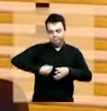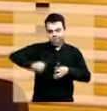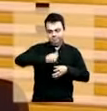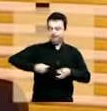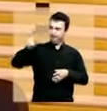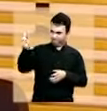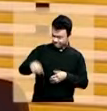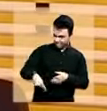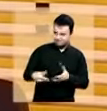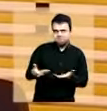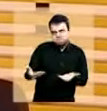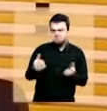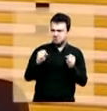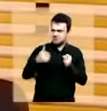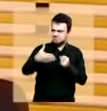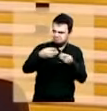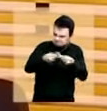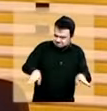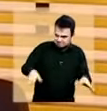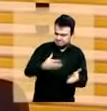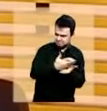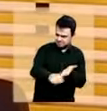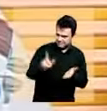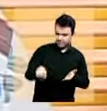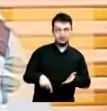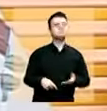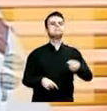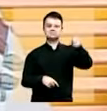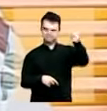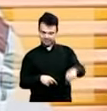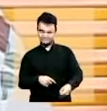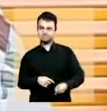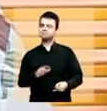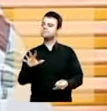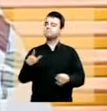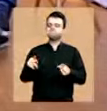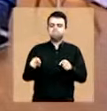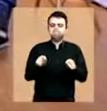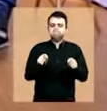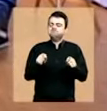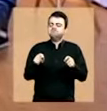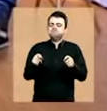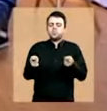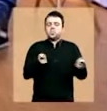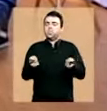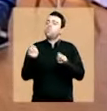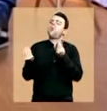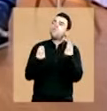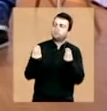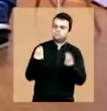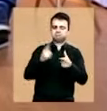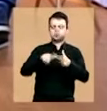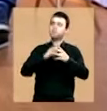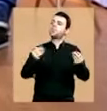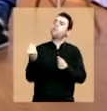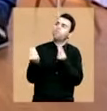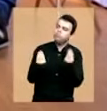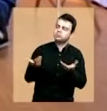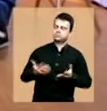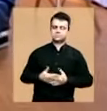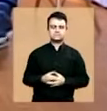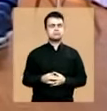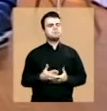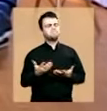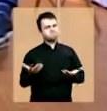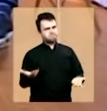dia. Isso dá margem para o desperdício? Sim. E como é que a gente pode solucionar esse tipo de questão?